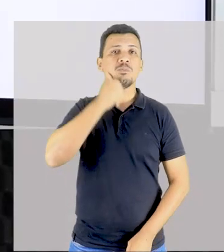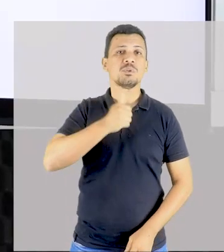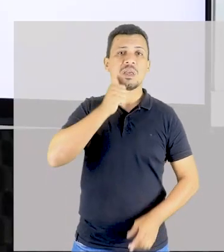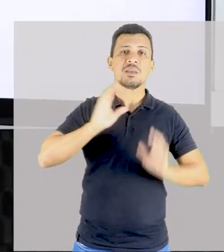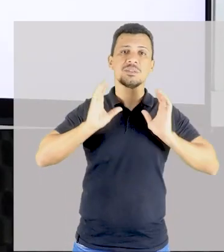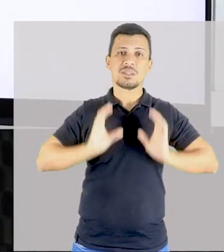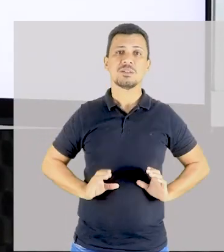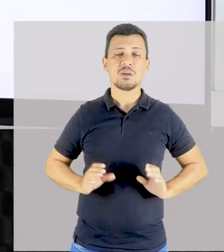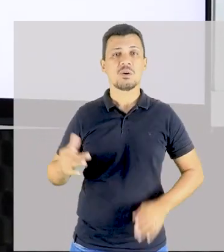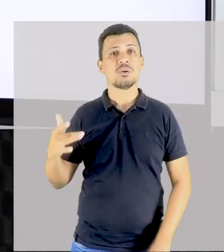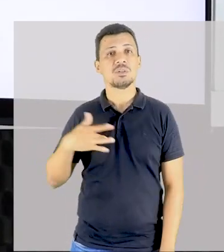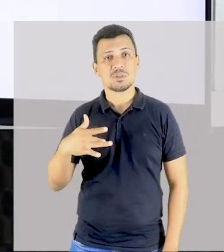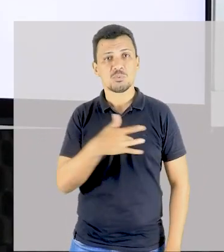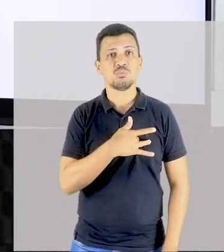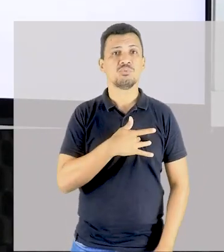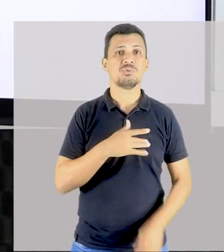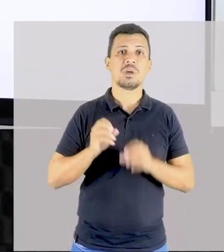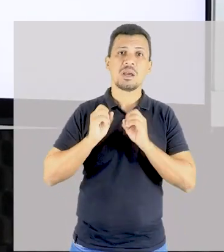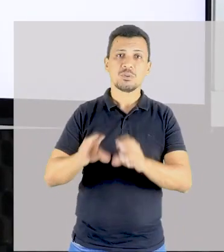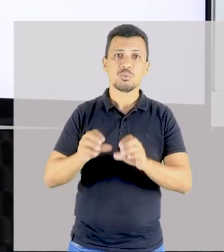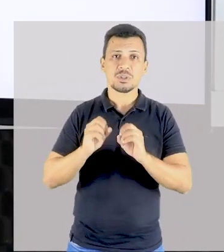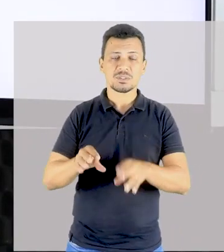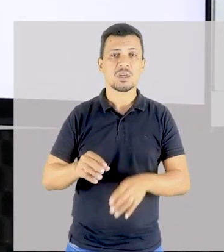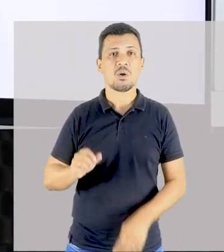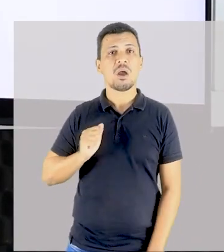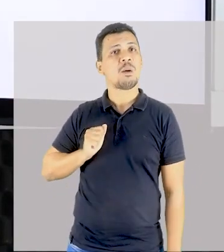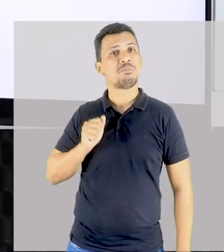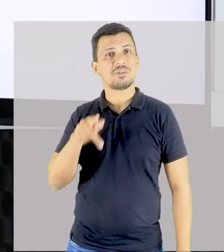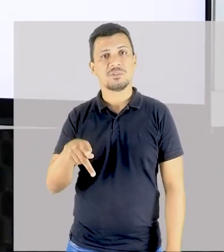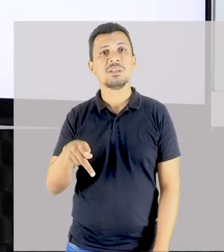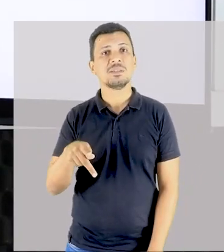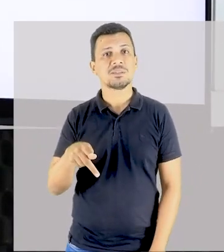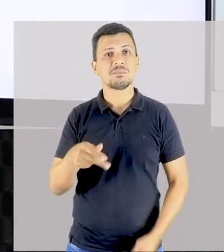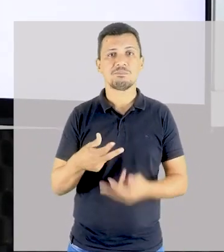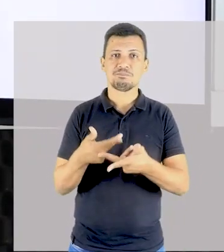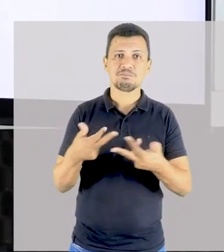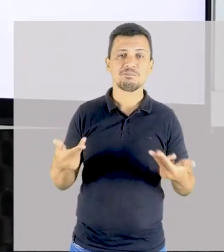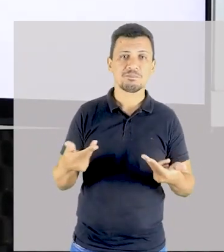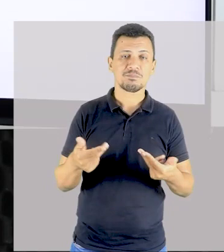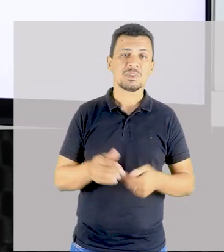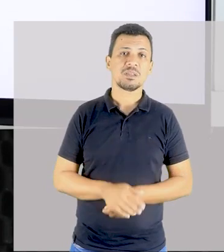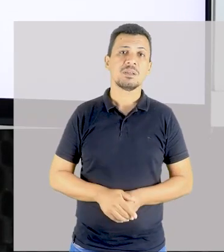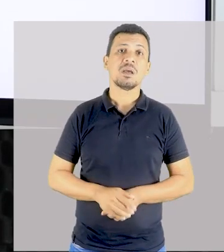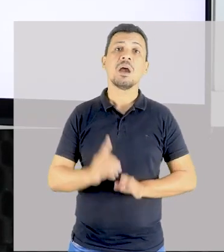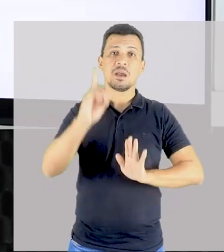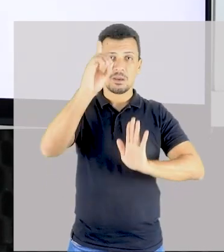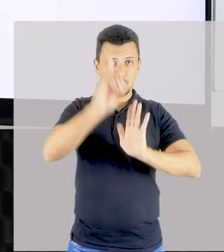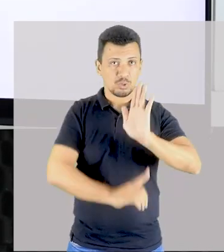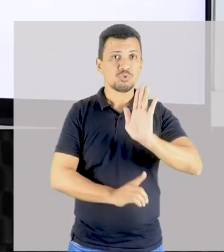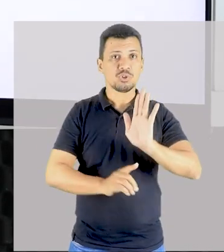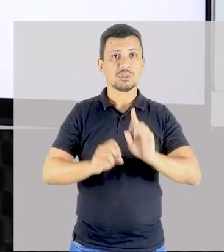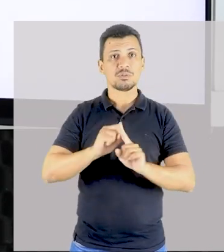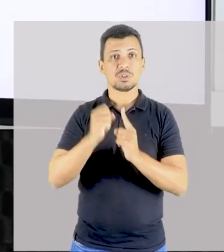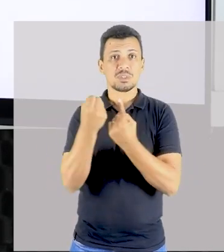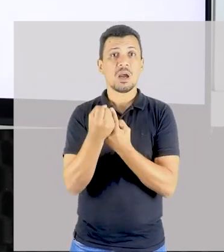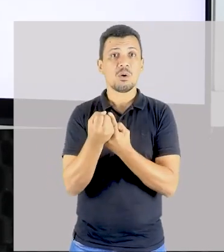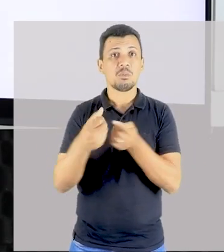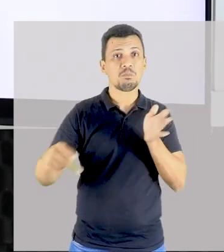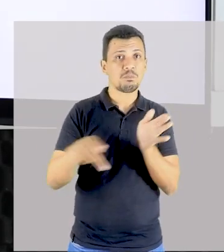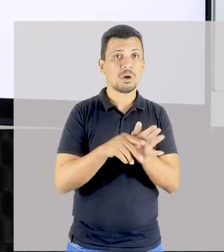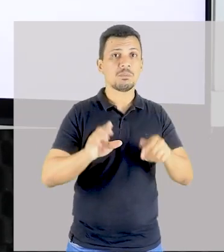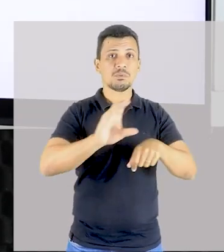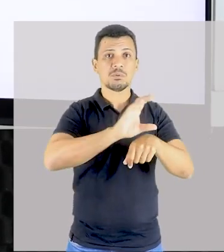saúde educação Previdência Social etc ou seja é vista como um direito social um direito